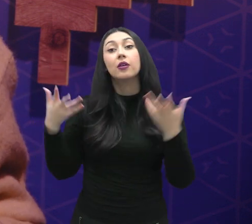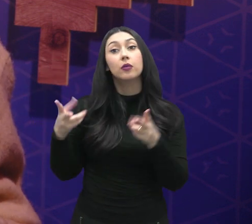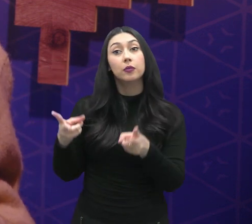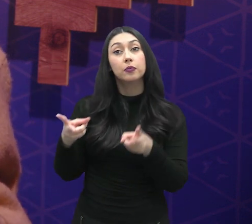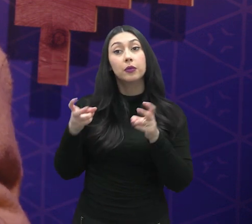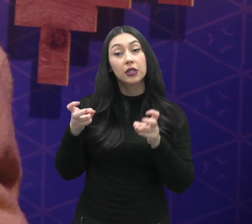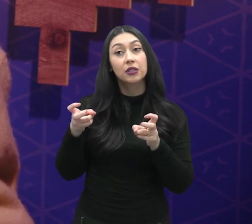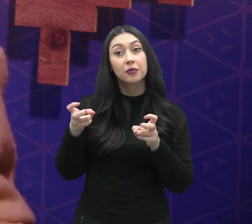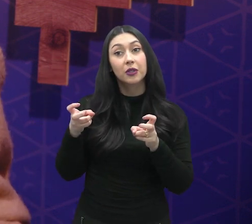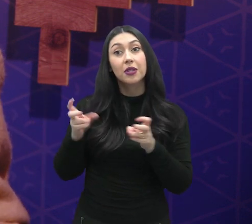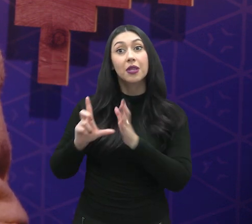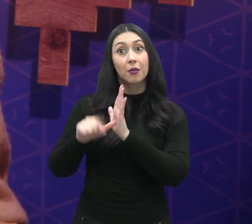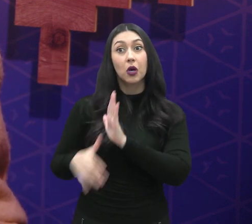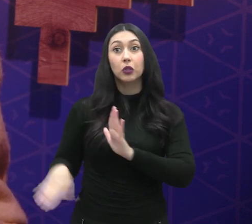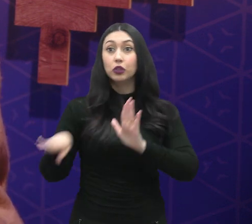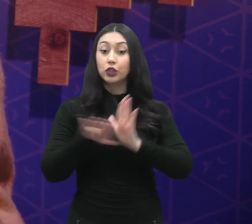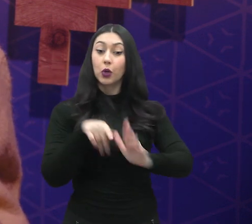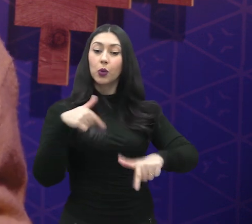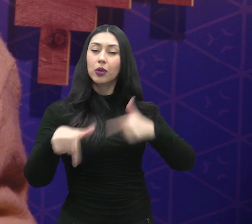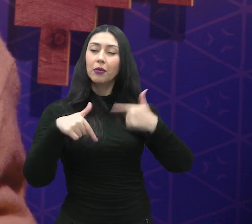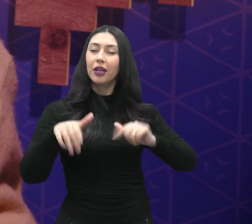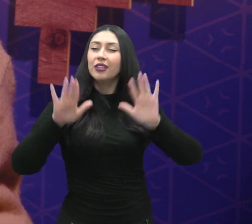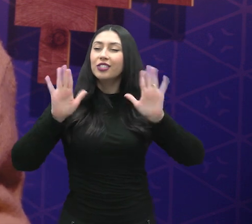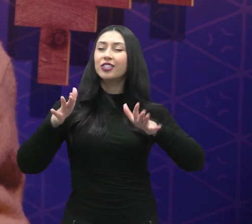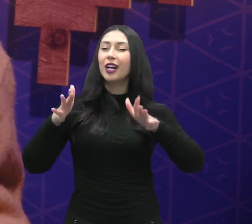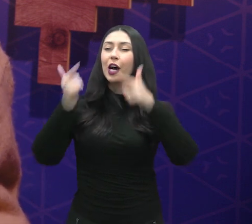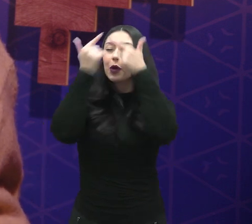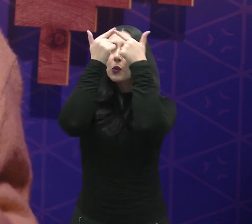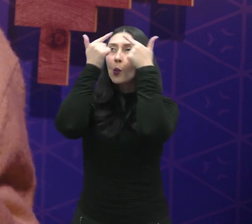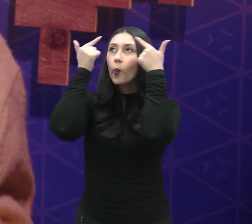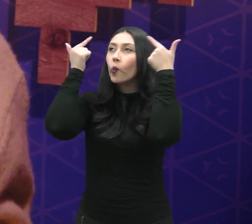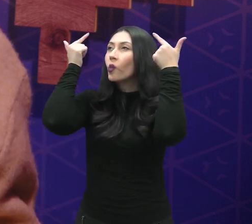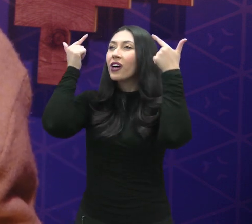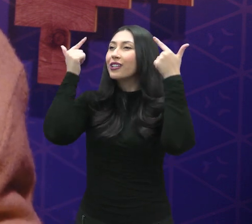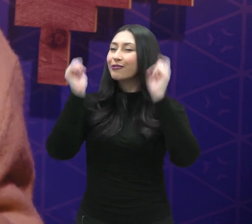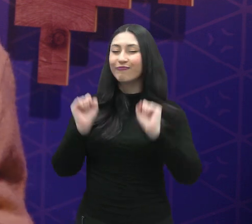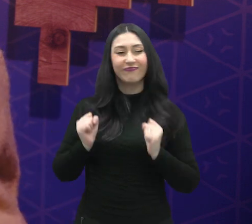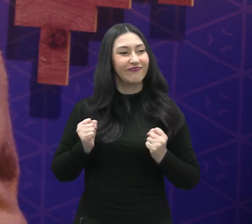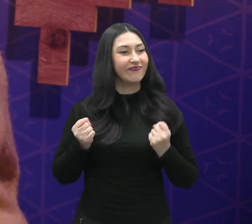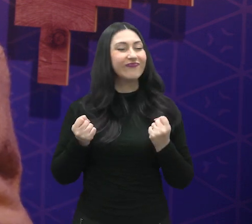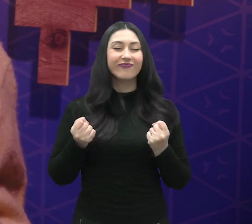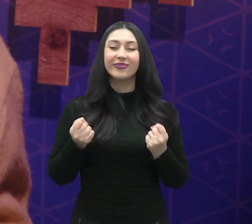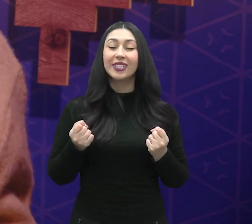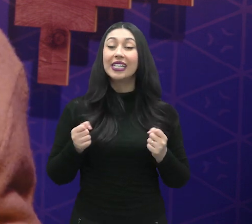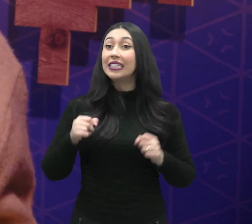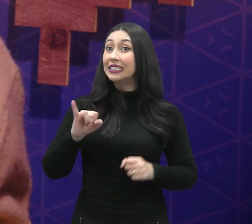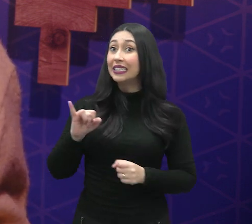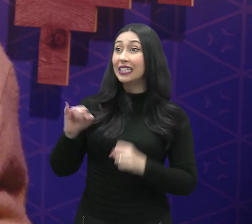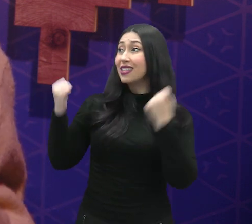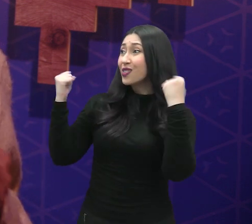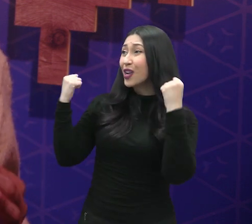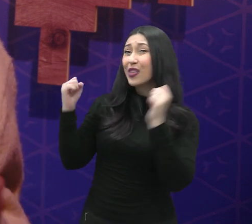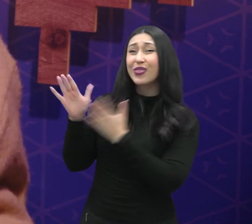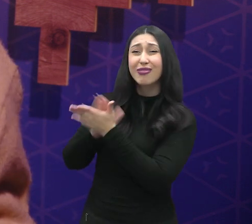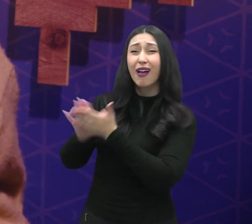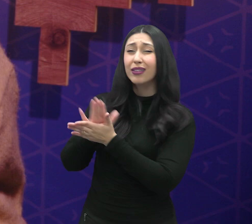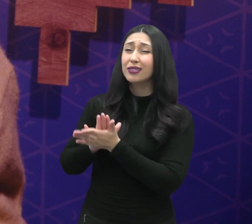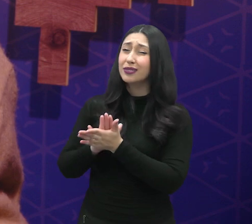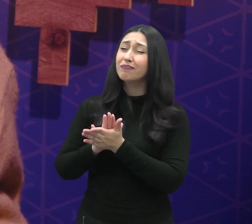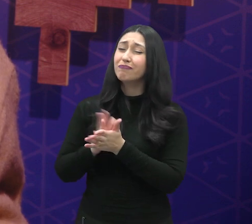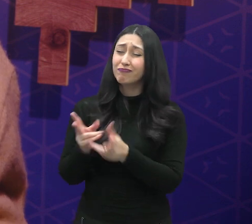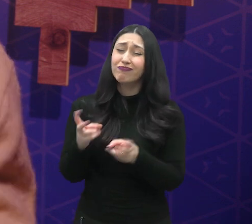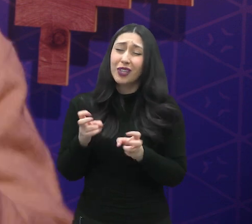chegando em mim. E aí eu percebo que quando eu chego no trabalho, eu tô com a mente vazia, tô mais disposto, né? Quando eu não faço